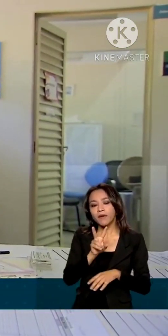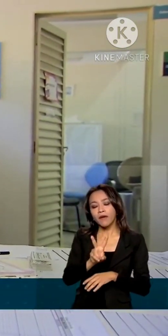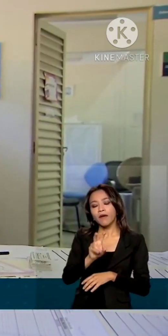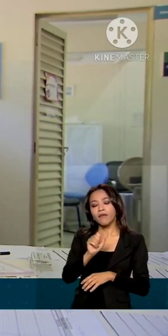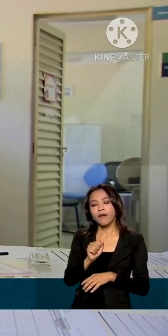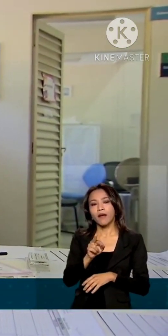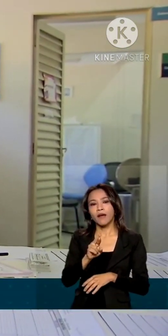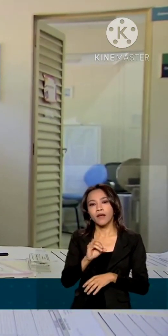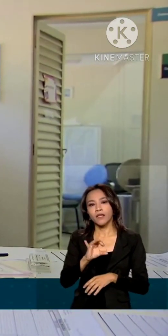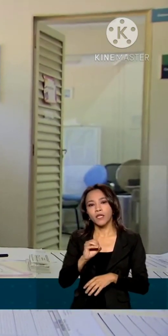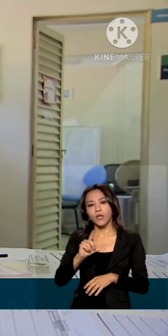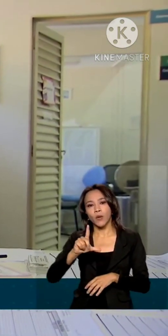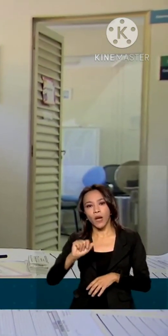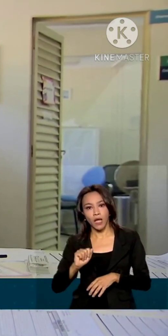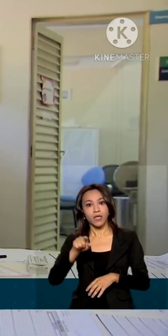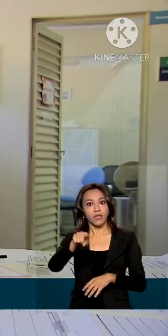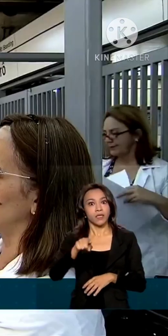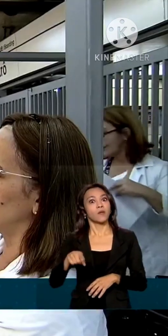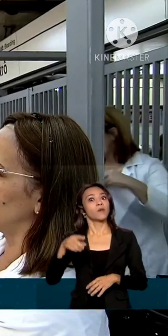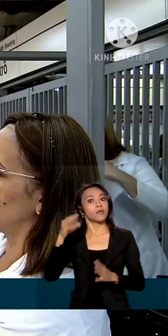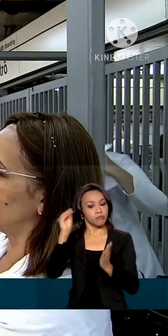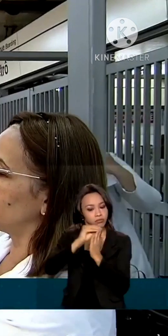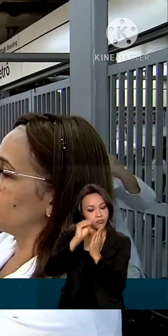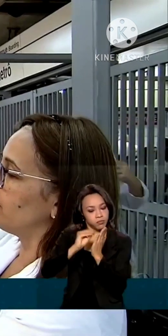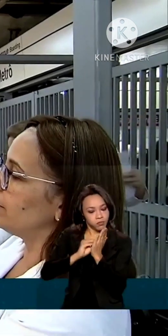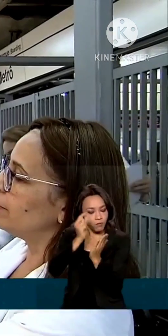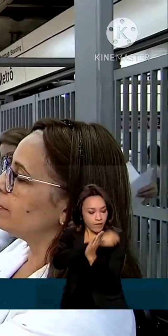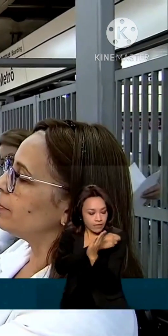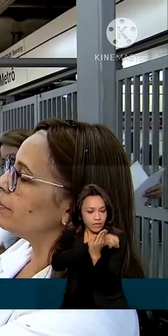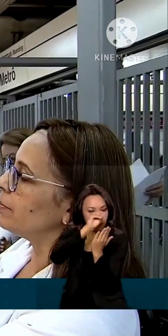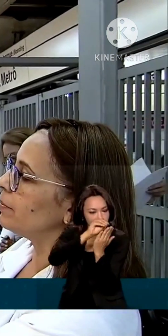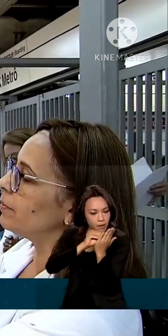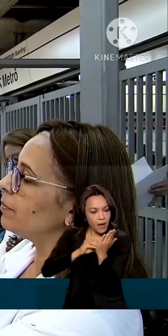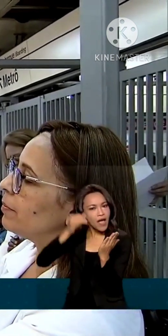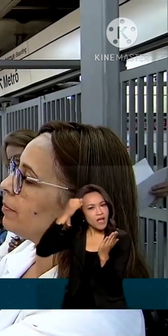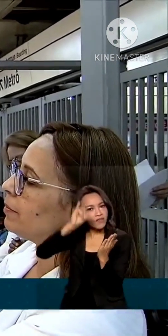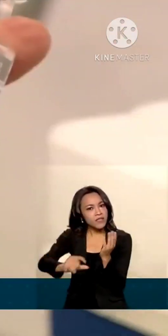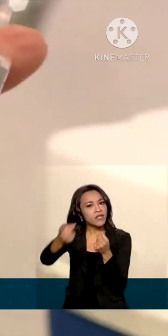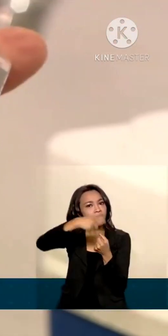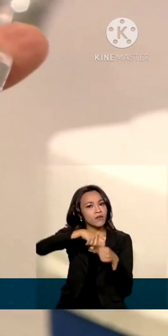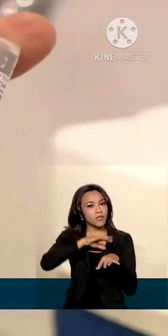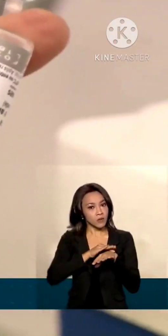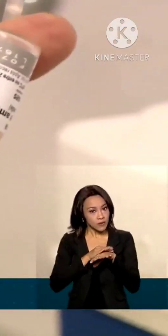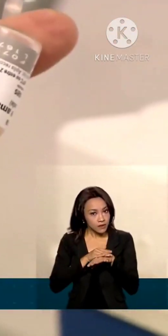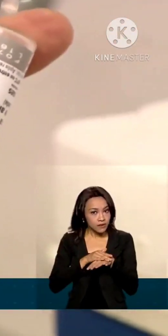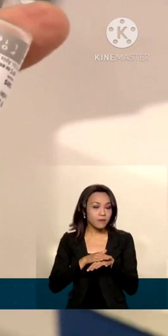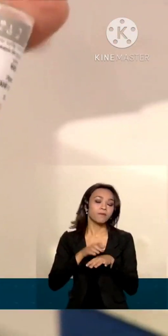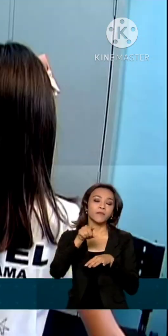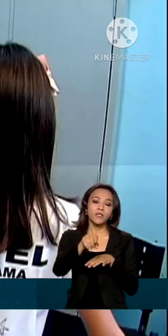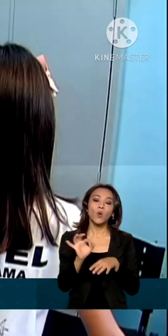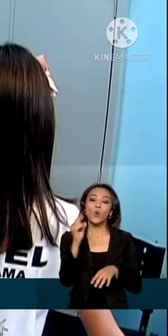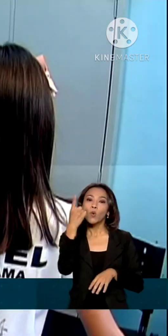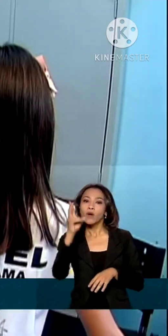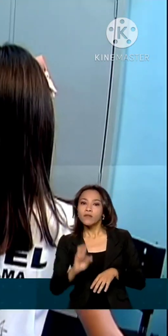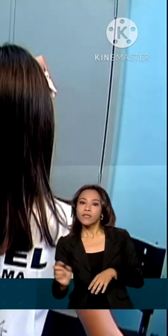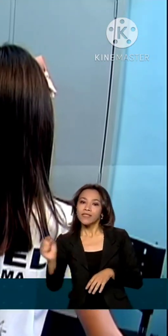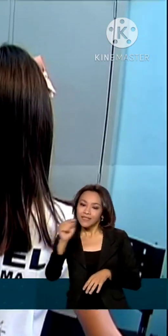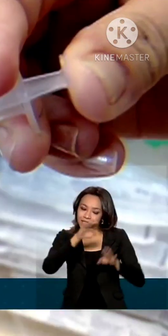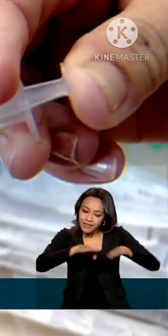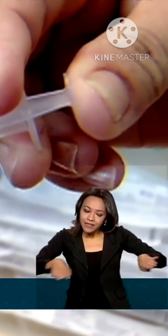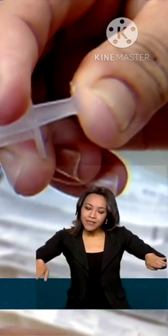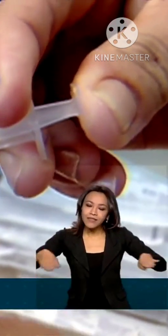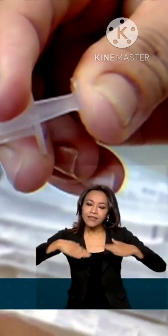carteira vacinal em dia evito retorno delas a multivacinação garante de uma só vez a imunização dos